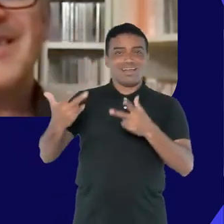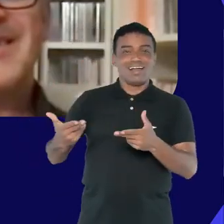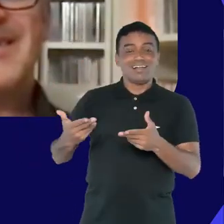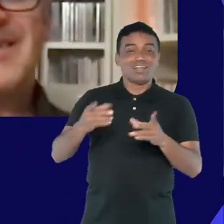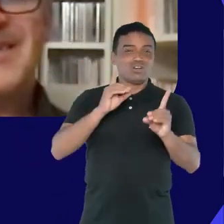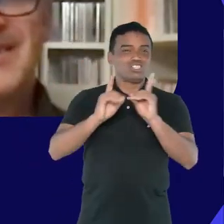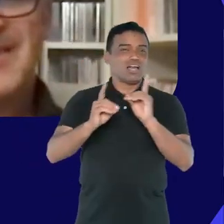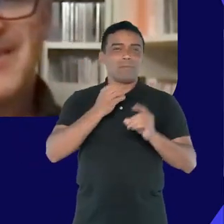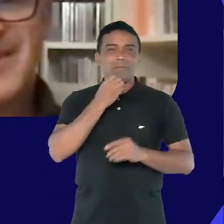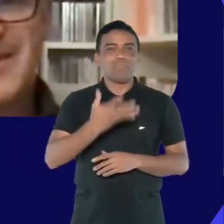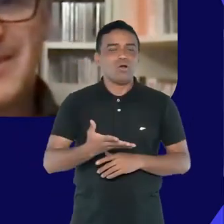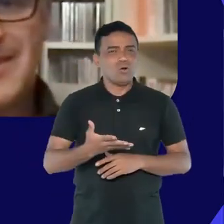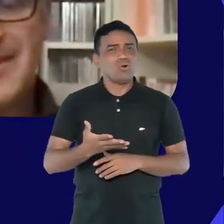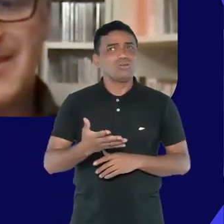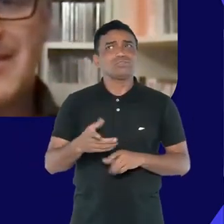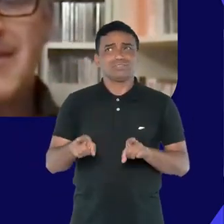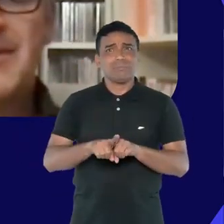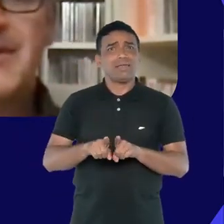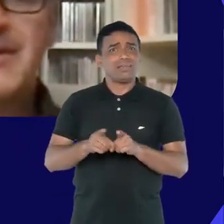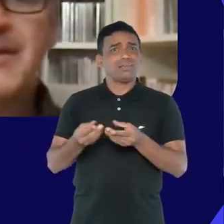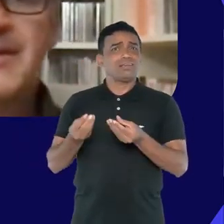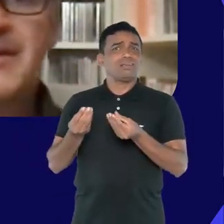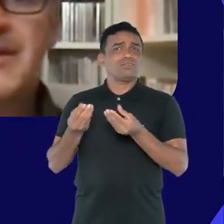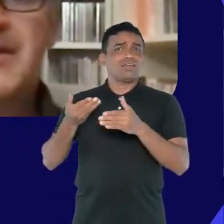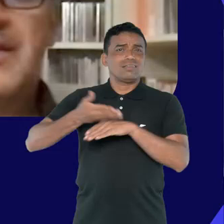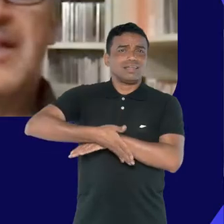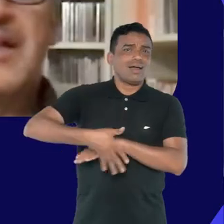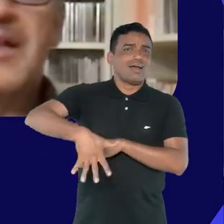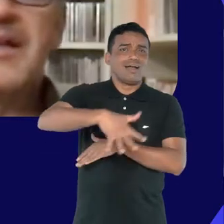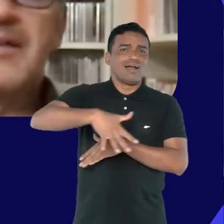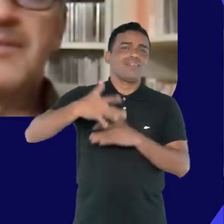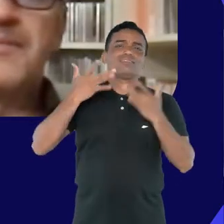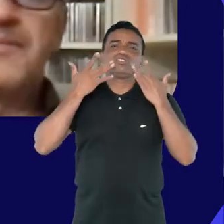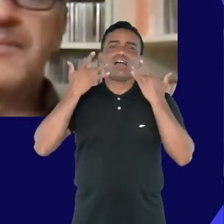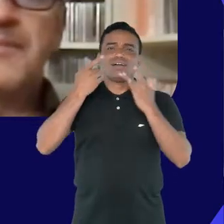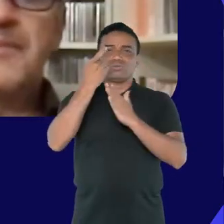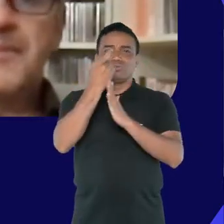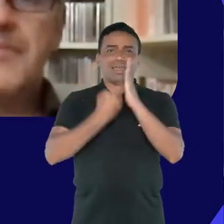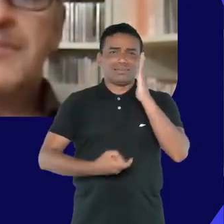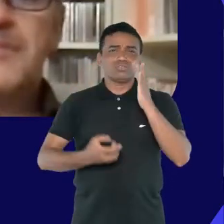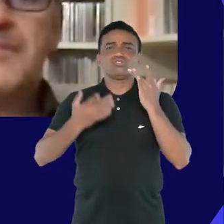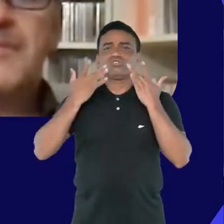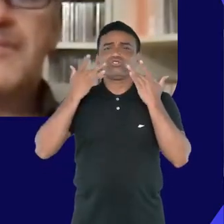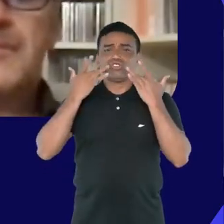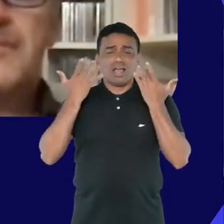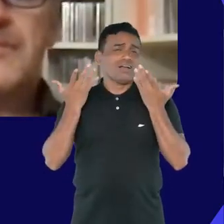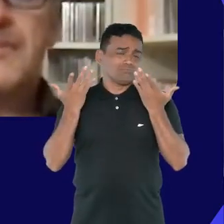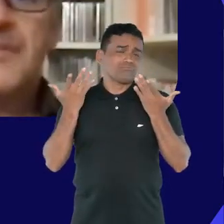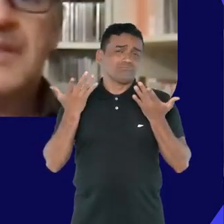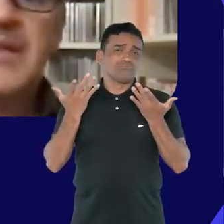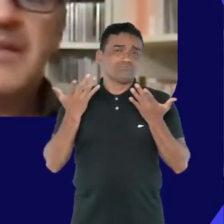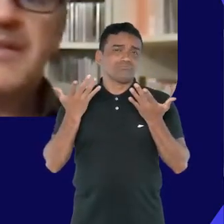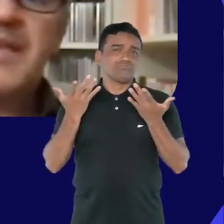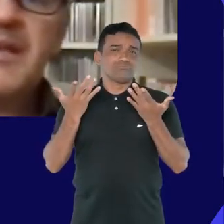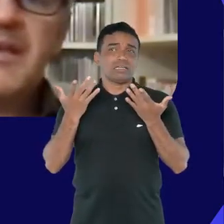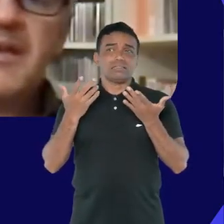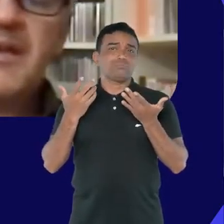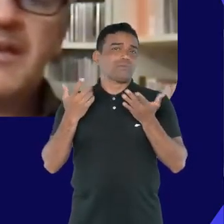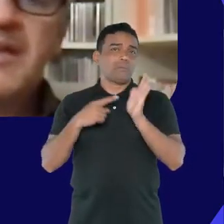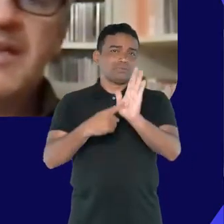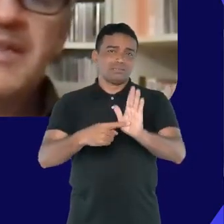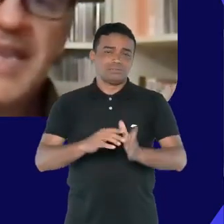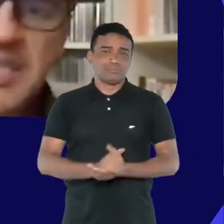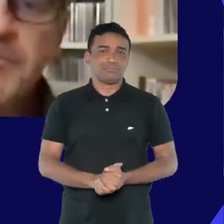muito bons. Isso também te levou para a dramaturgia? Você também está com obras no teatro? Encenados?